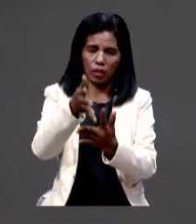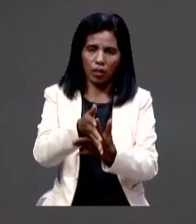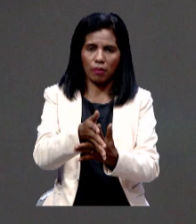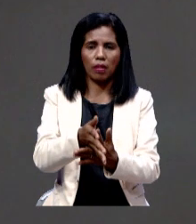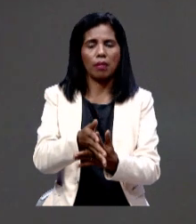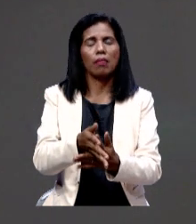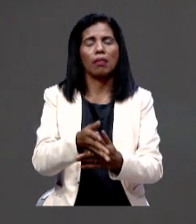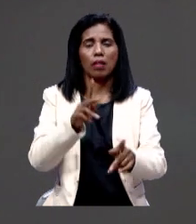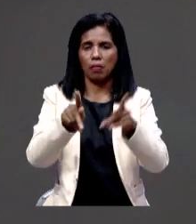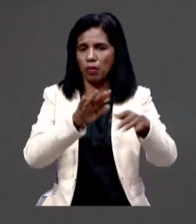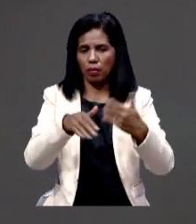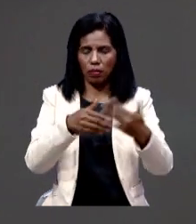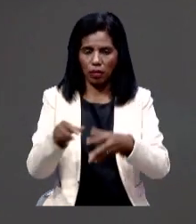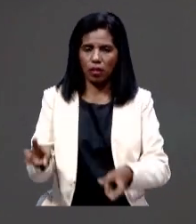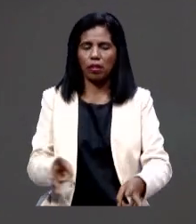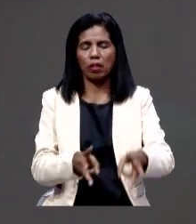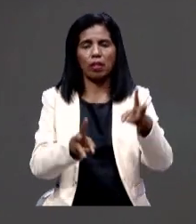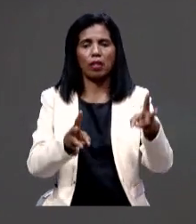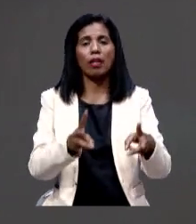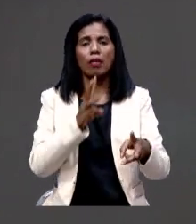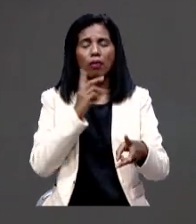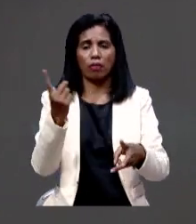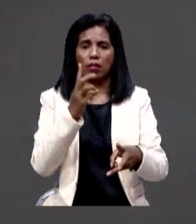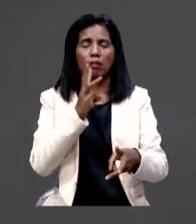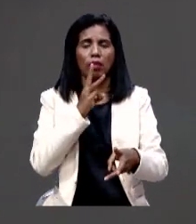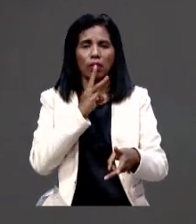sirne ne istrada laran medit